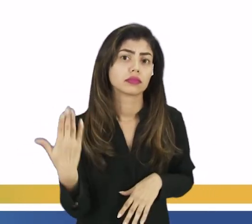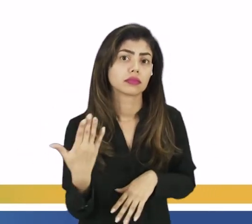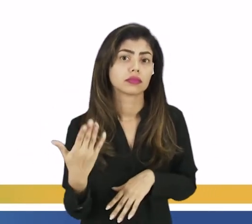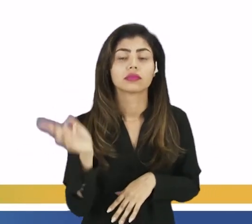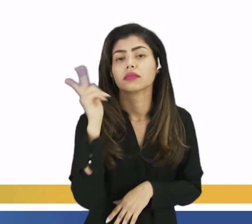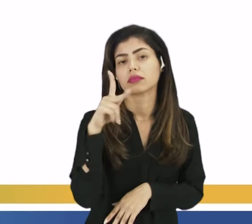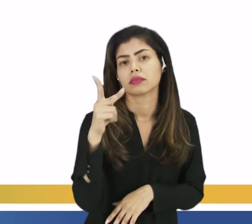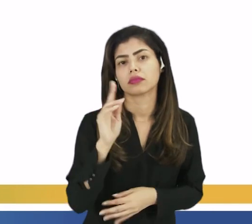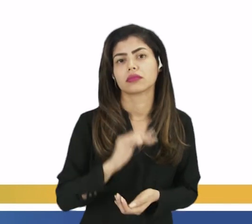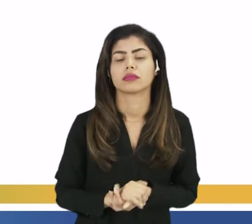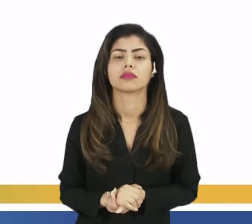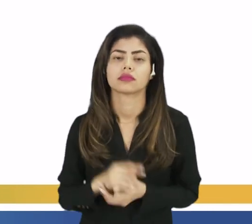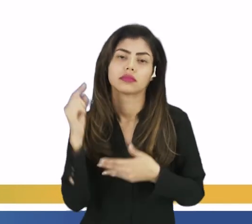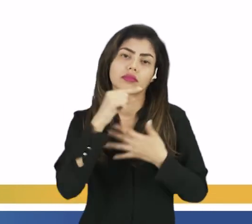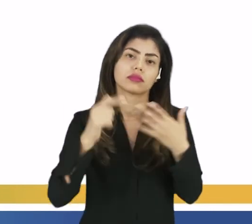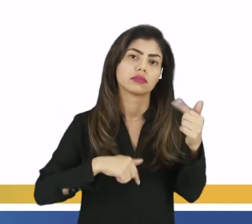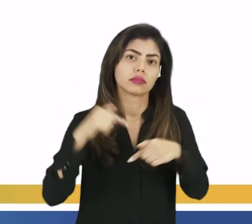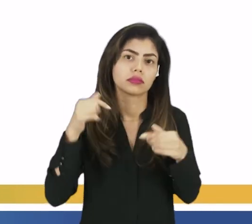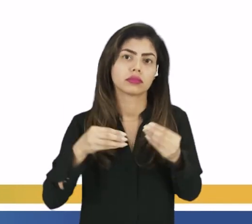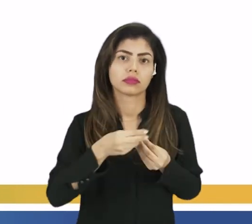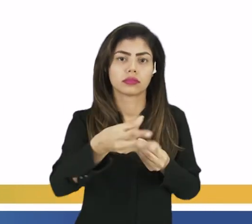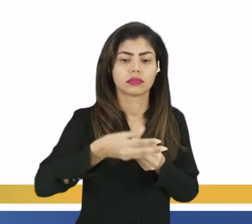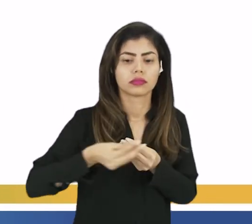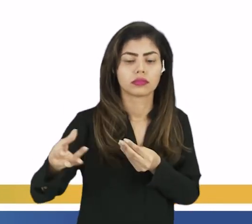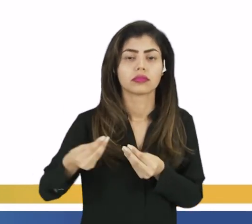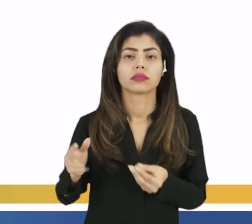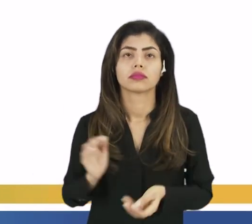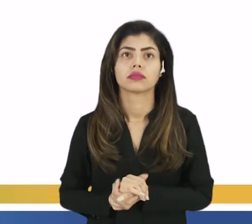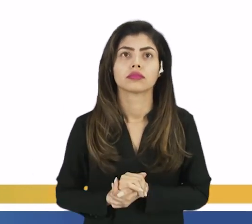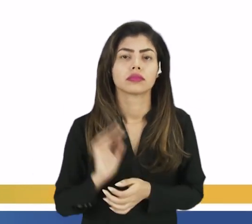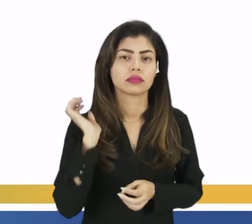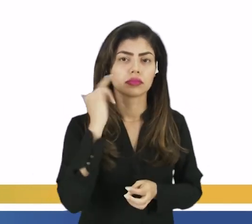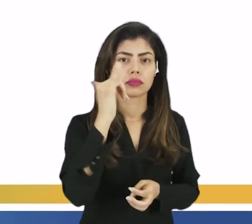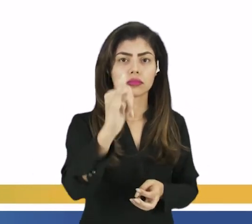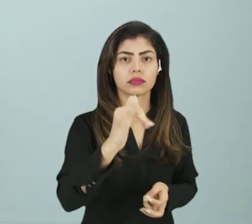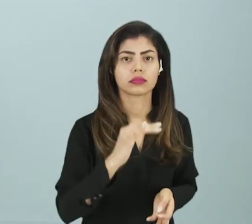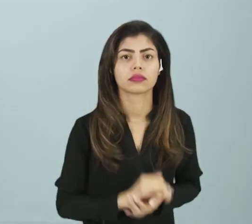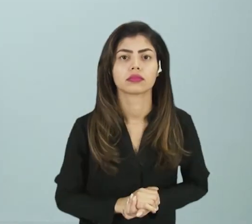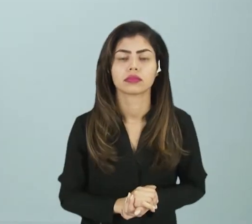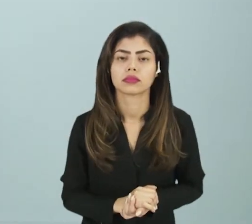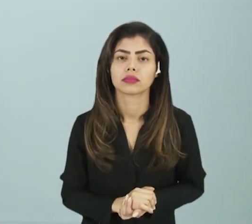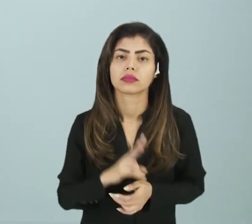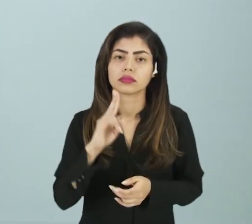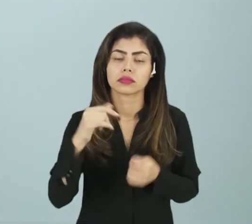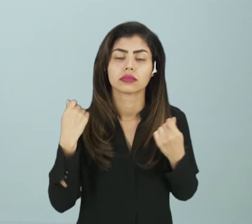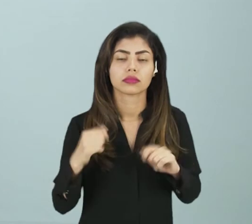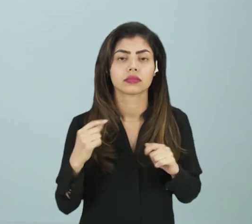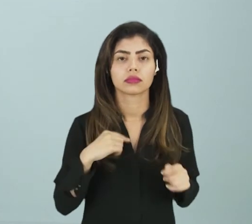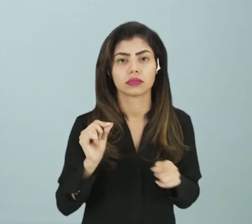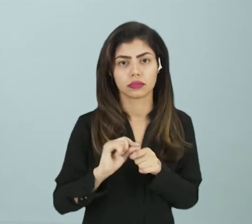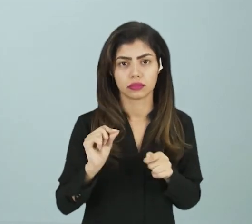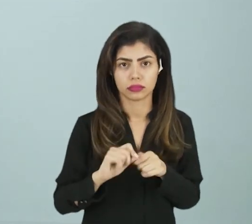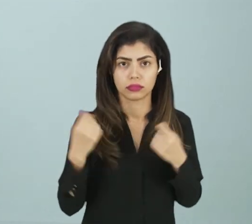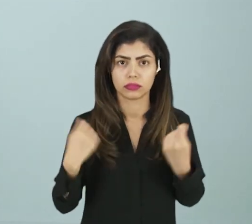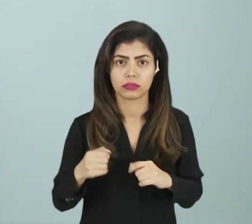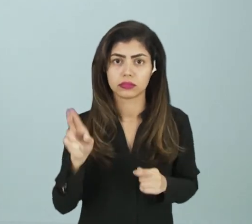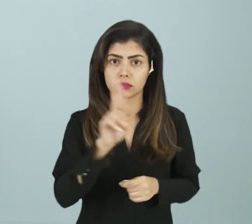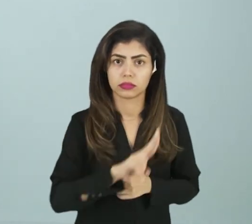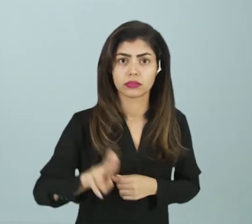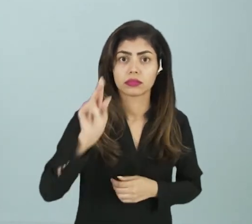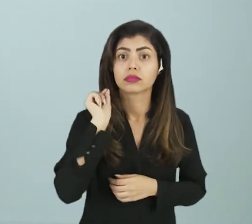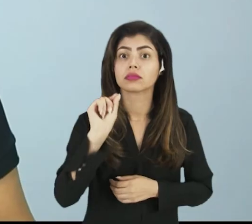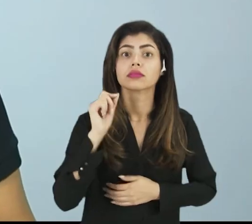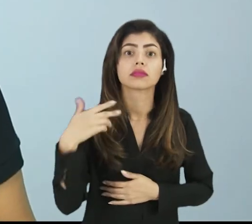qual é o período desse elemento químico fazendo a distribuição desses eletros e para fazer a distribuição dos elétrons e gente